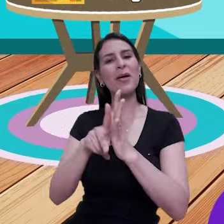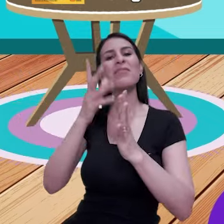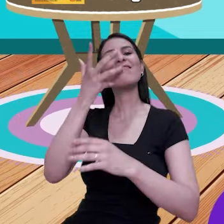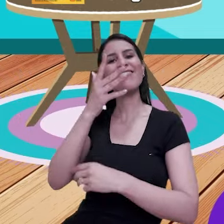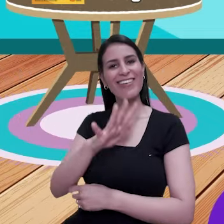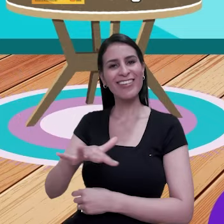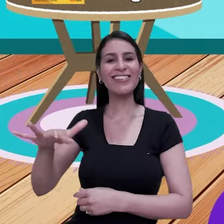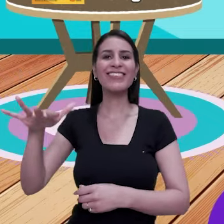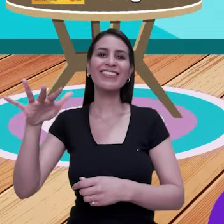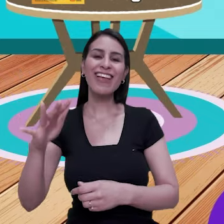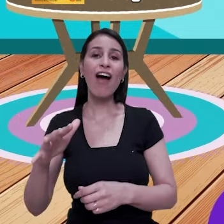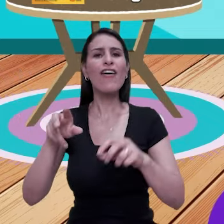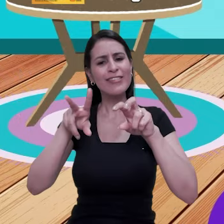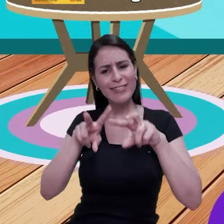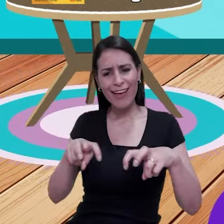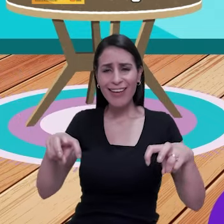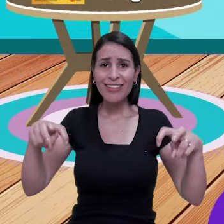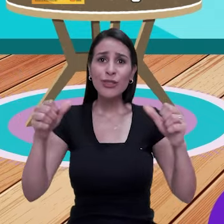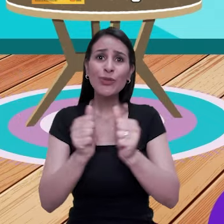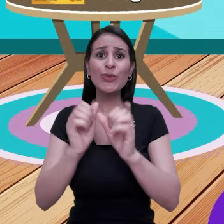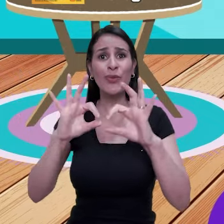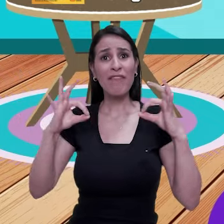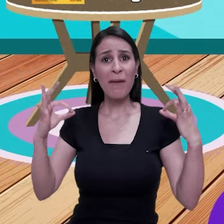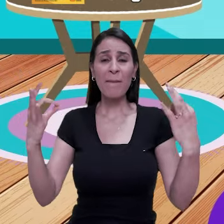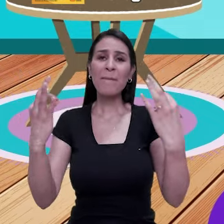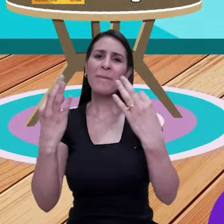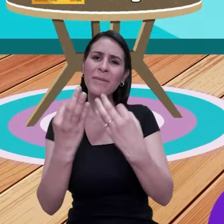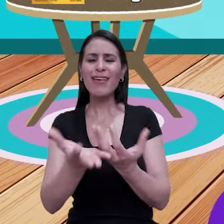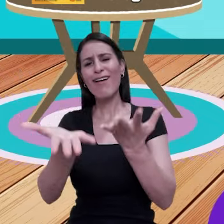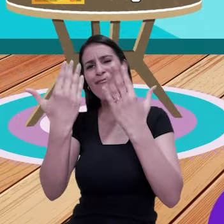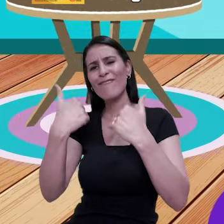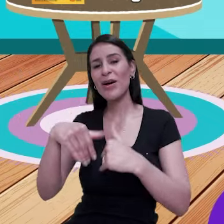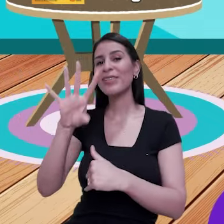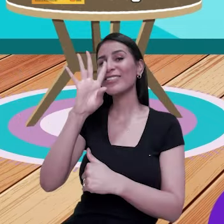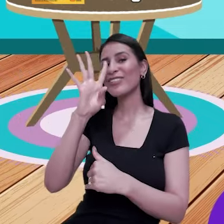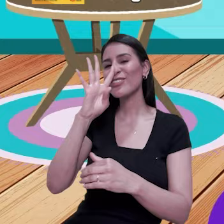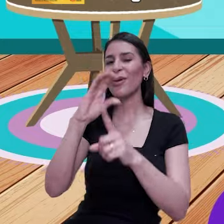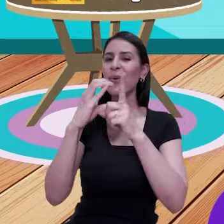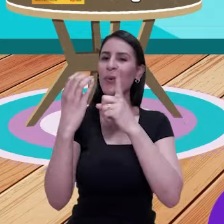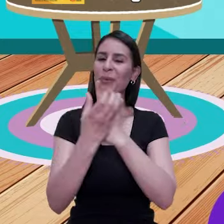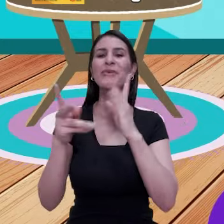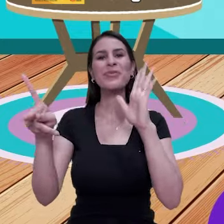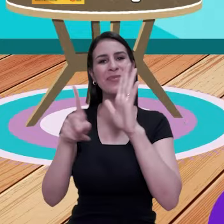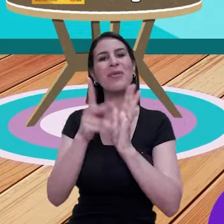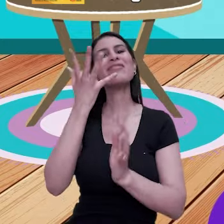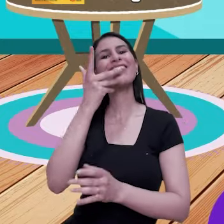crianças. Vamos sentar a família, chamar para o culto das crianças.